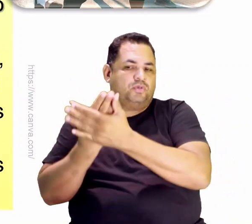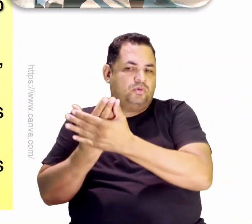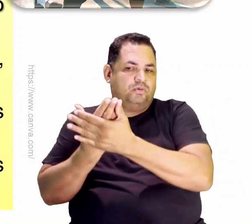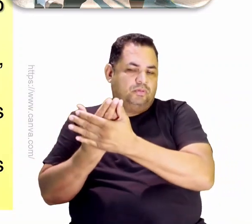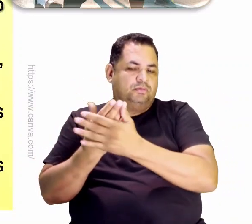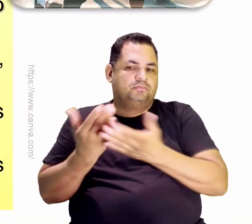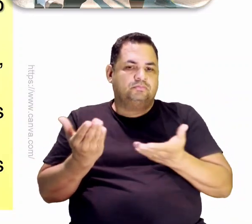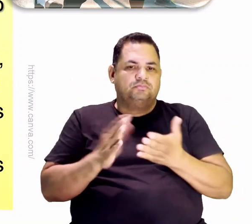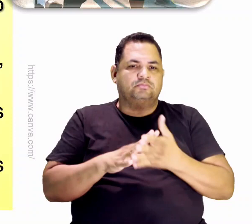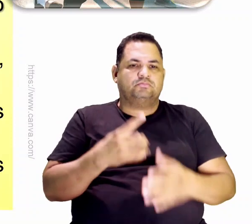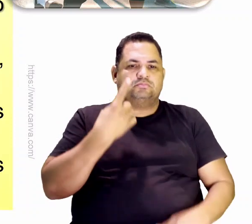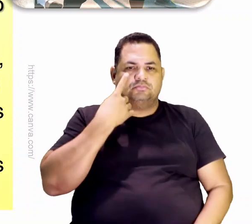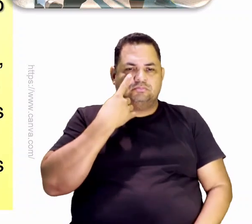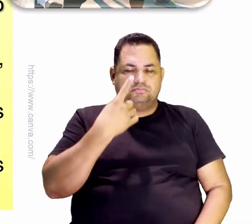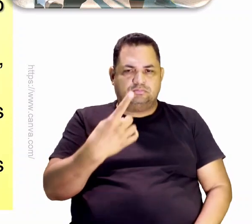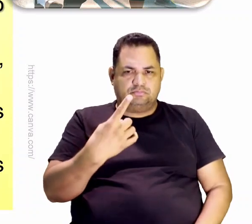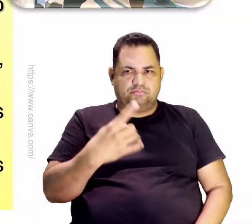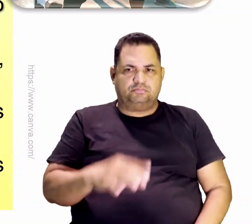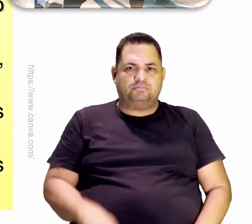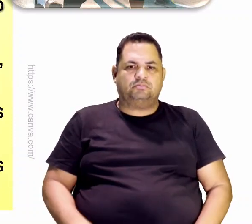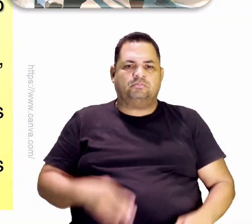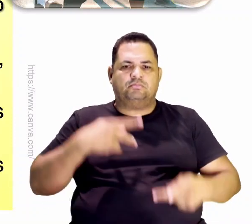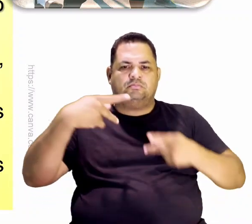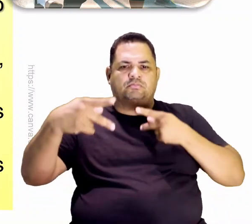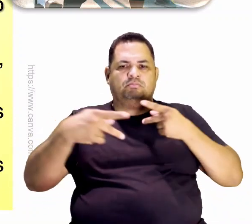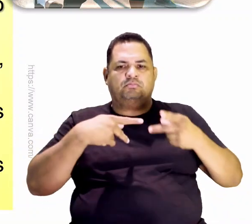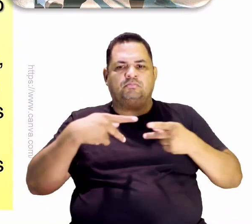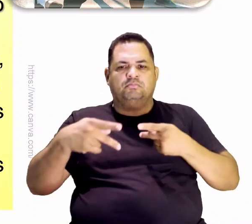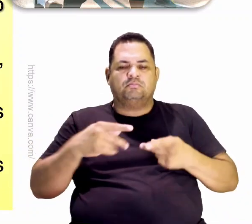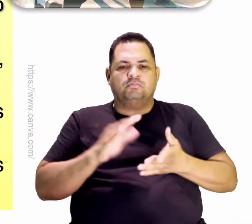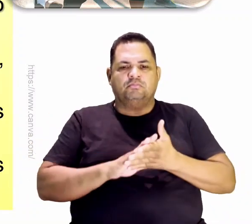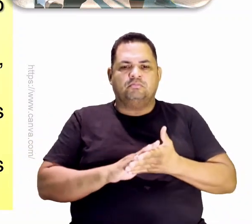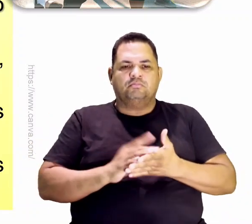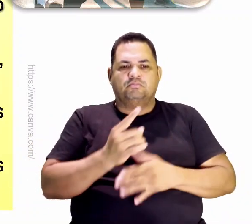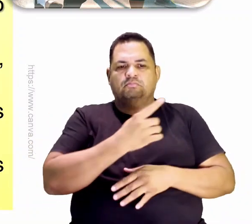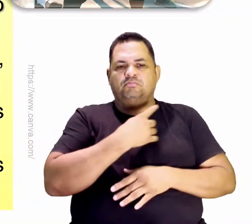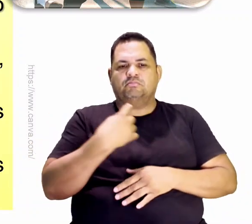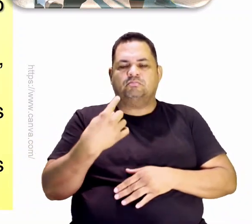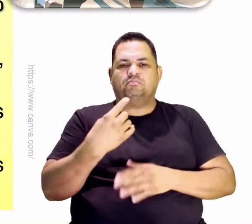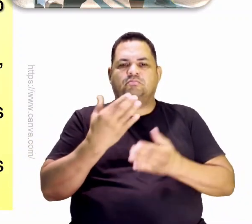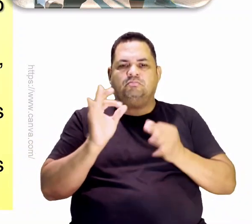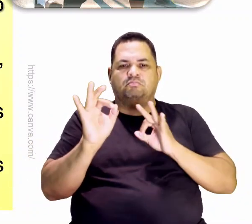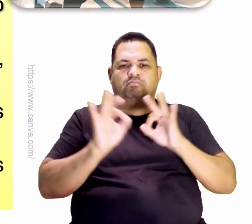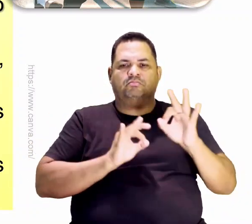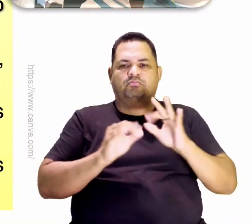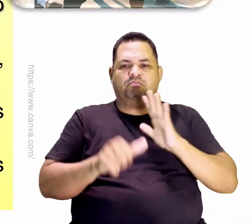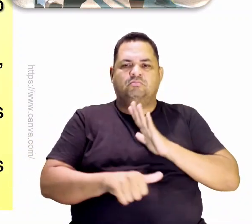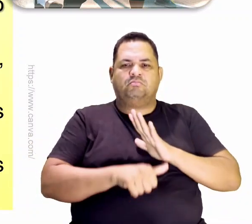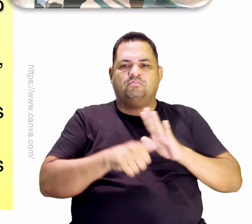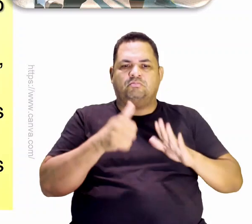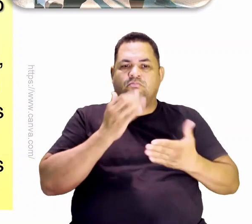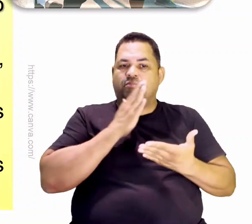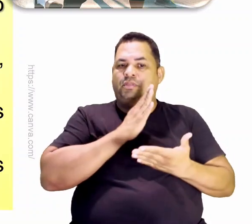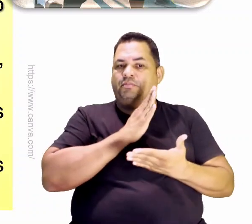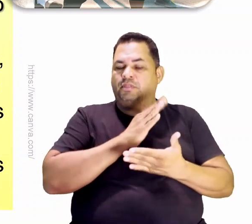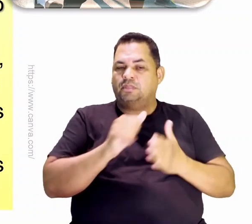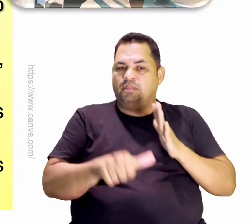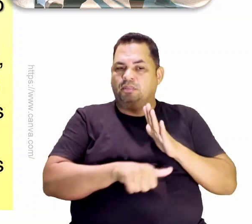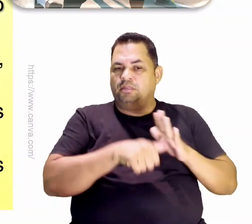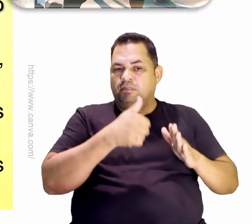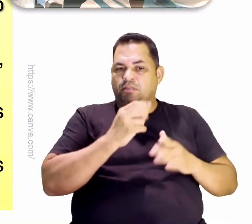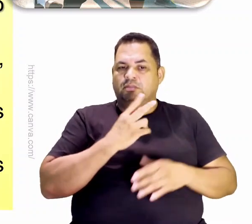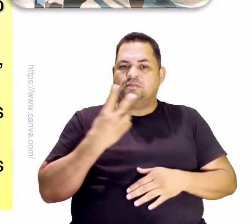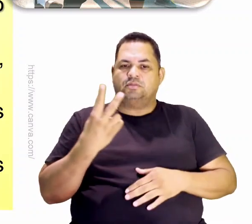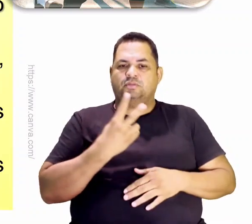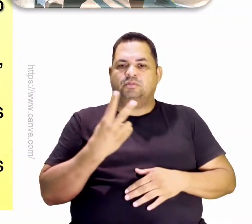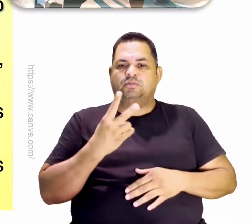vocês observem esse planejamento desse nosso projeto, tá? Essa nossa primeira etapa. Depois, na segunda etapa,